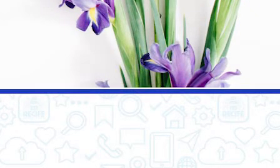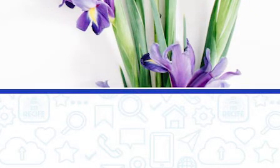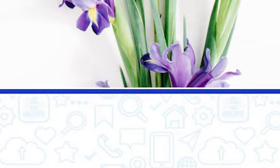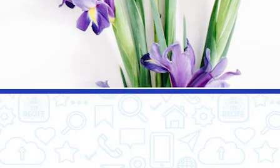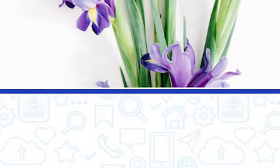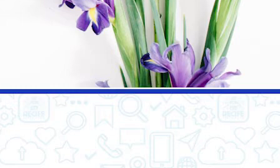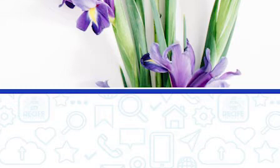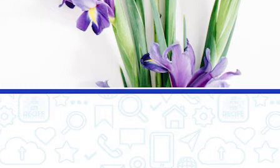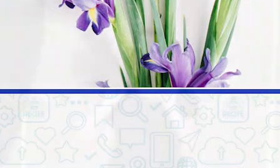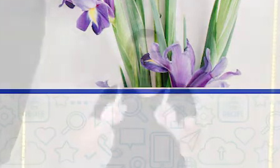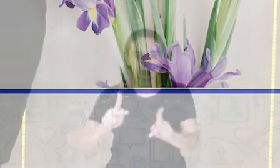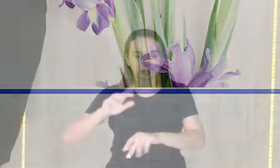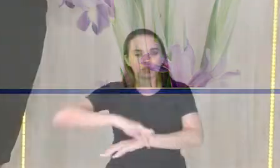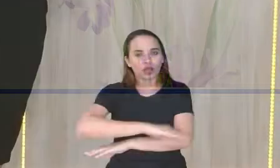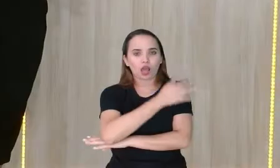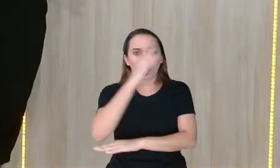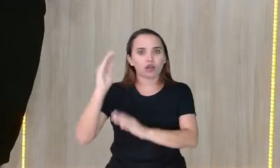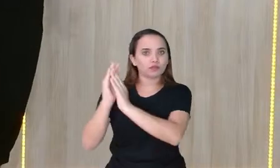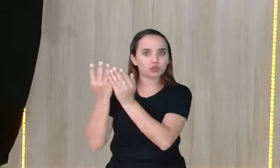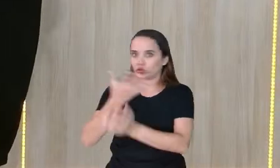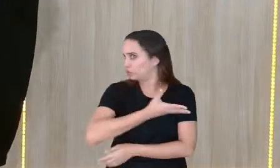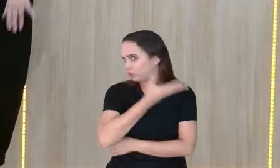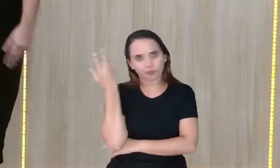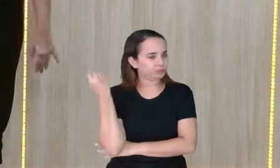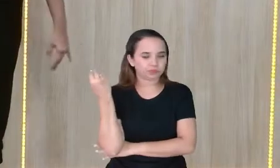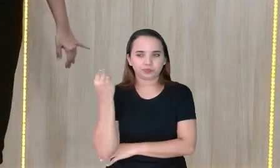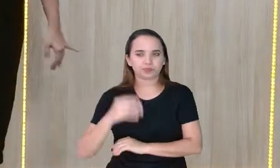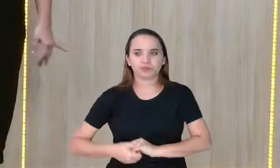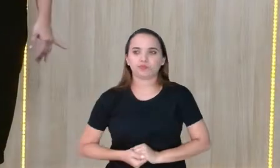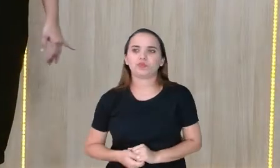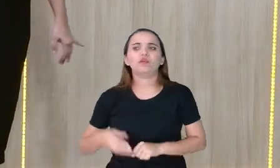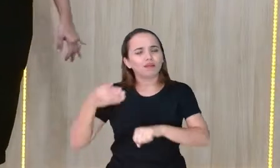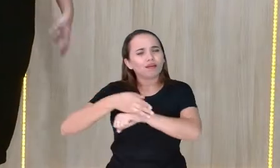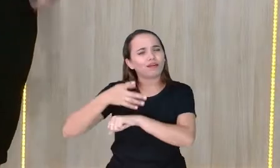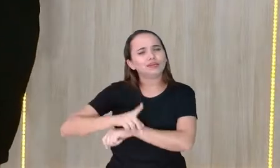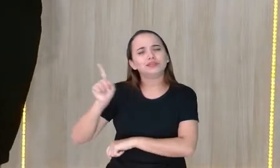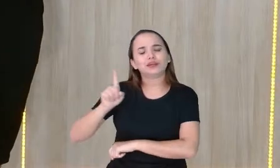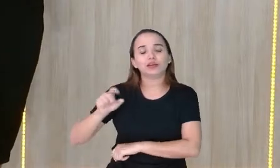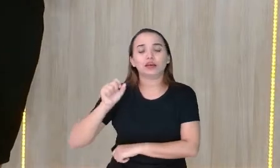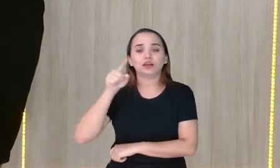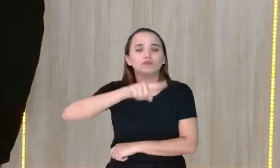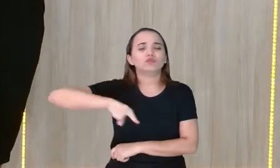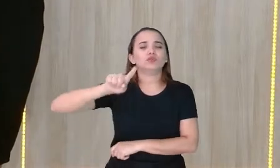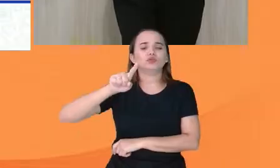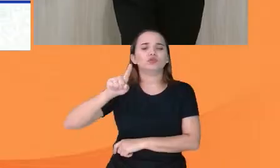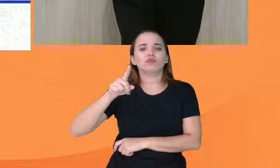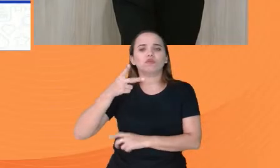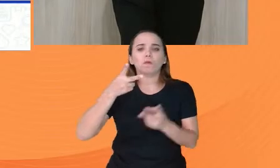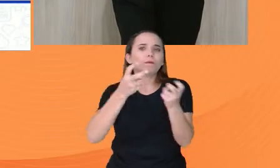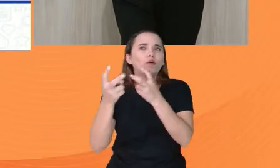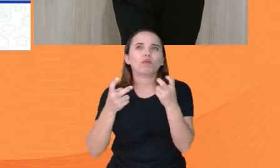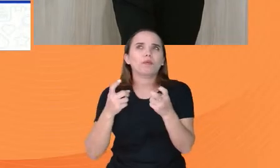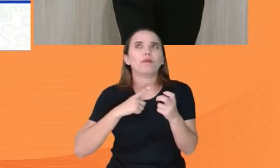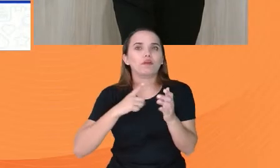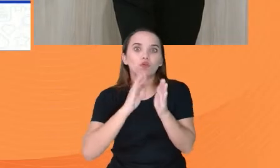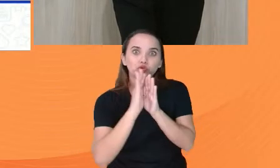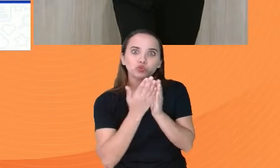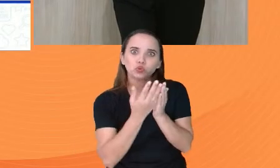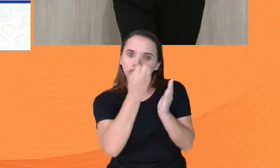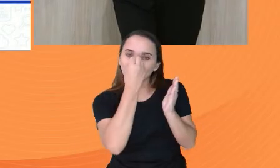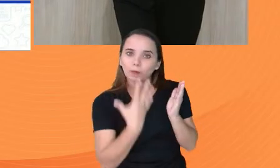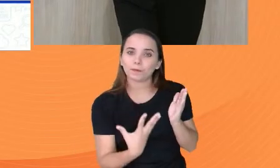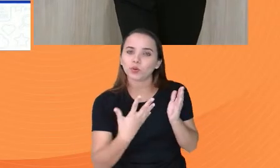gente? Não esqueçam disso. E acessem. Vocês vão ver que eles são muito bons e